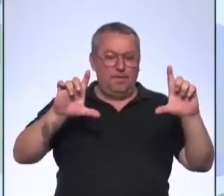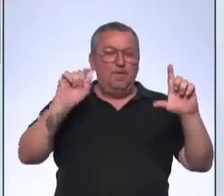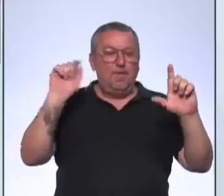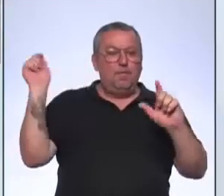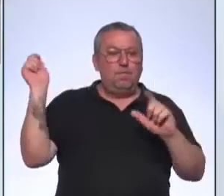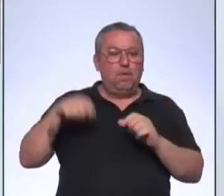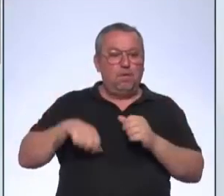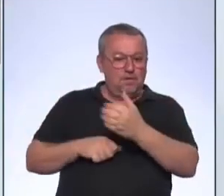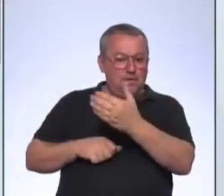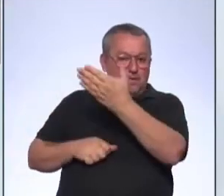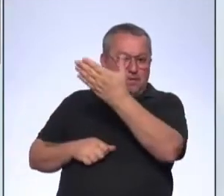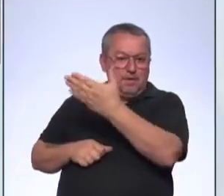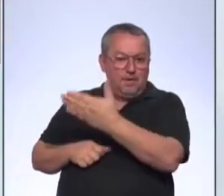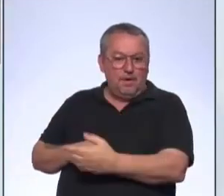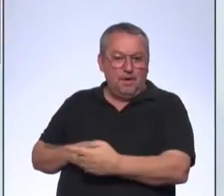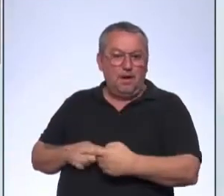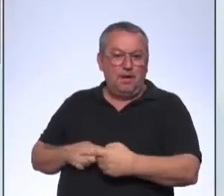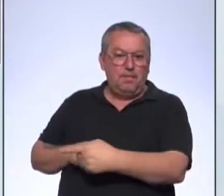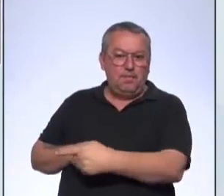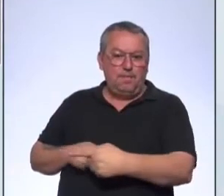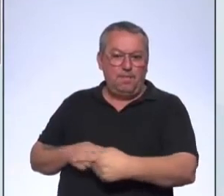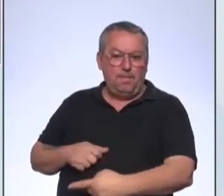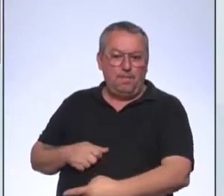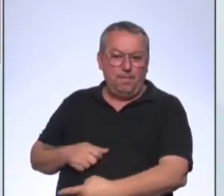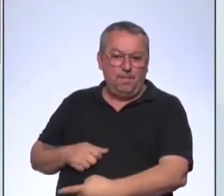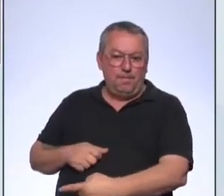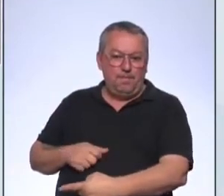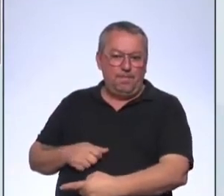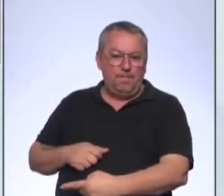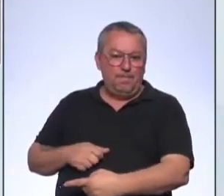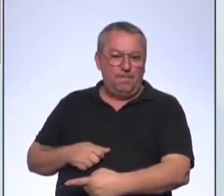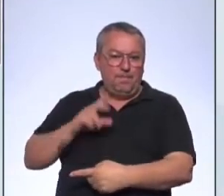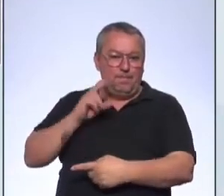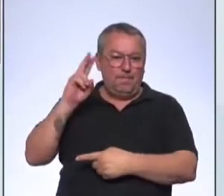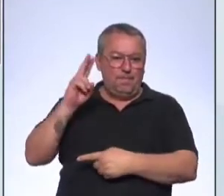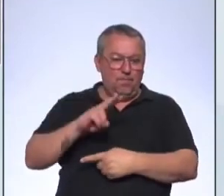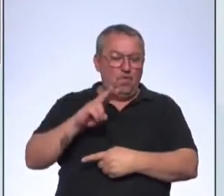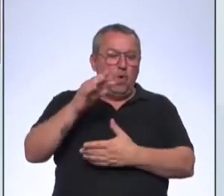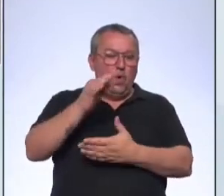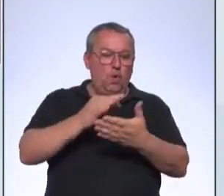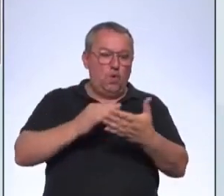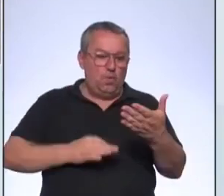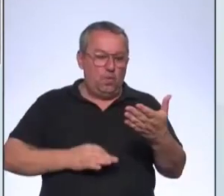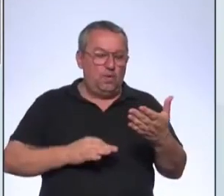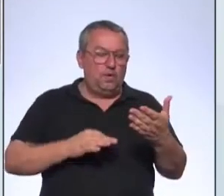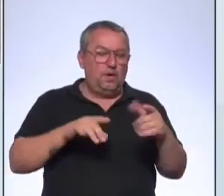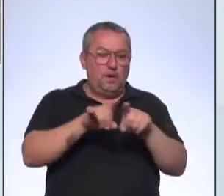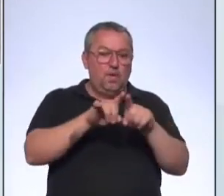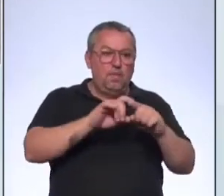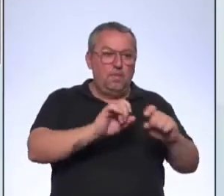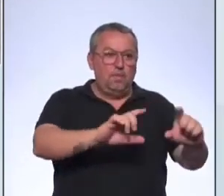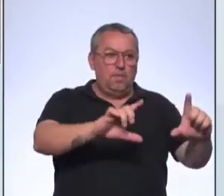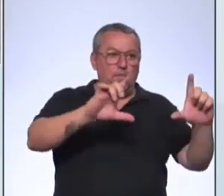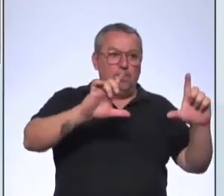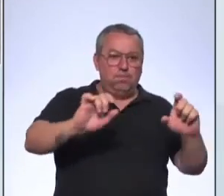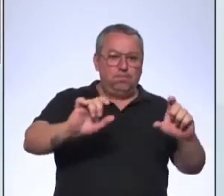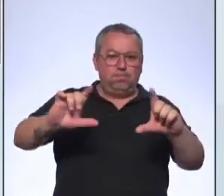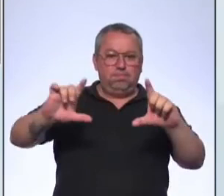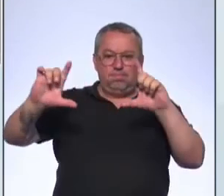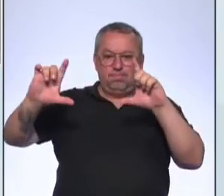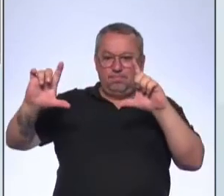possam estar respondendo. De acordo com o texto que nós lemos e com as imagens que